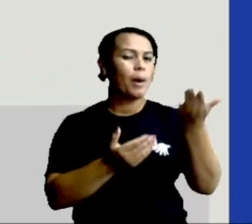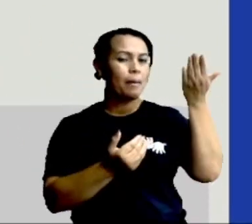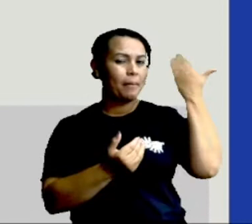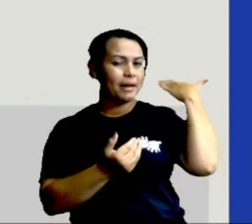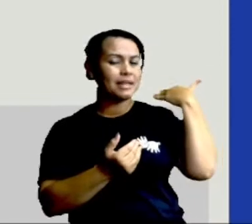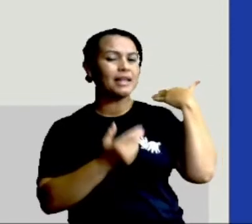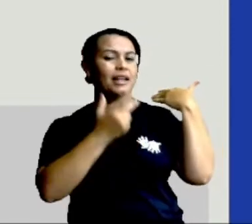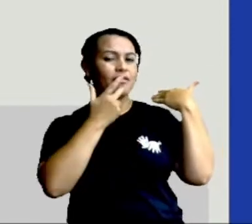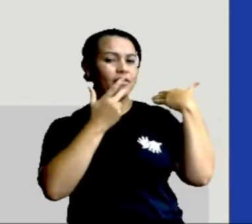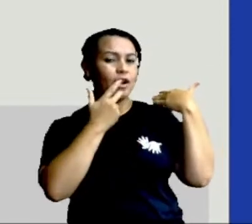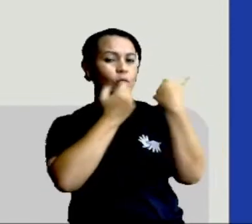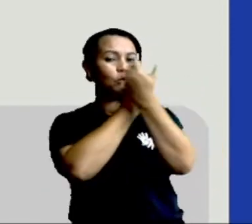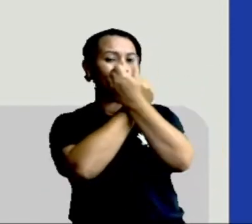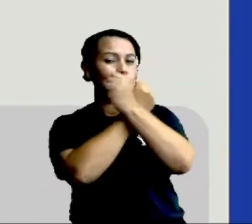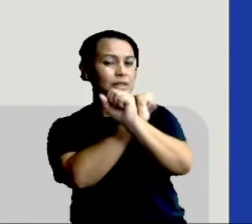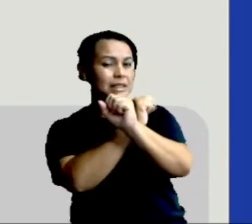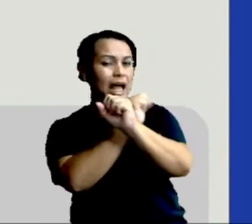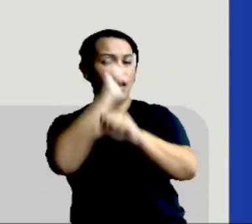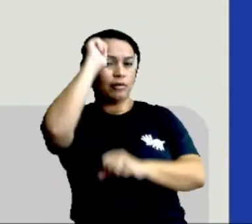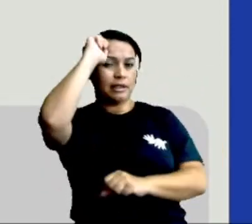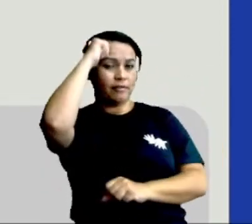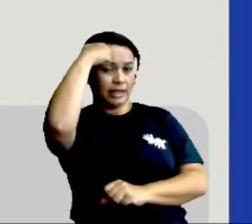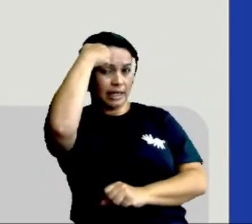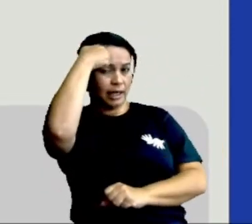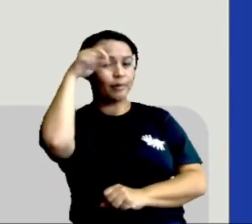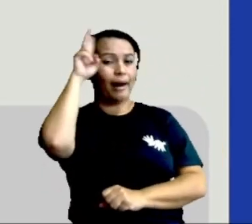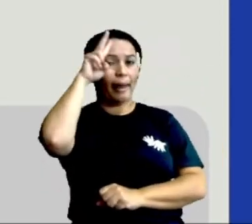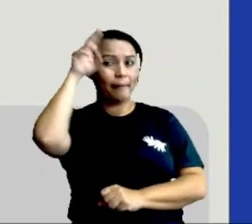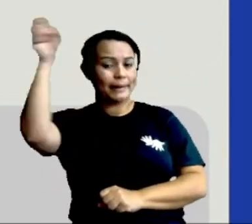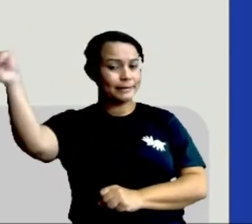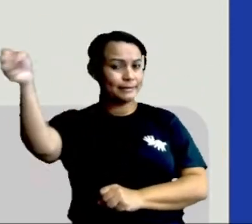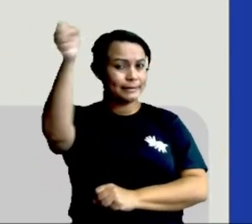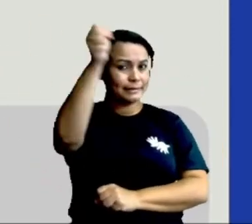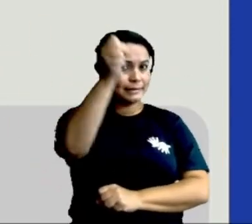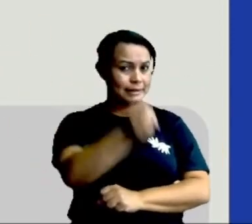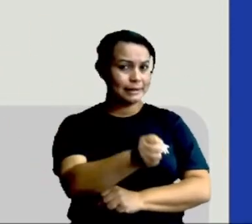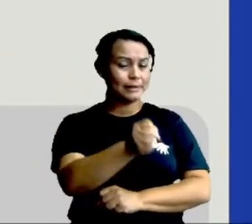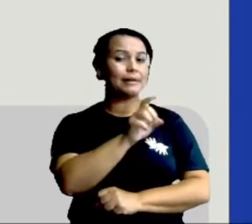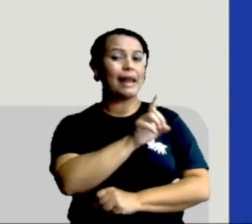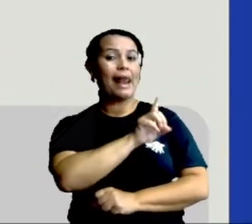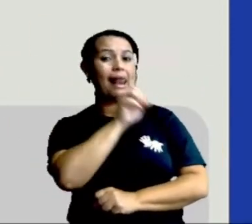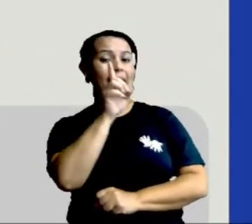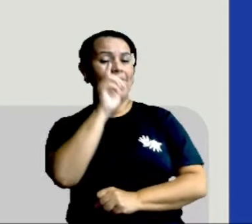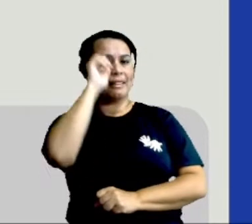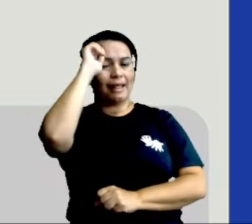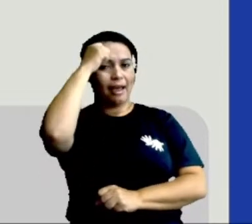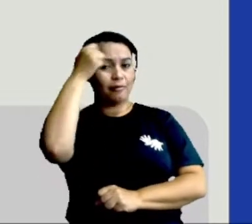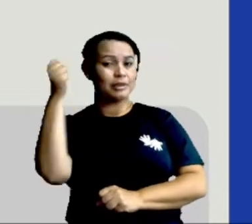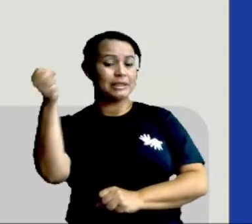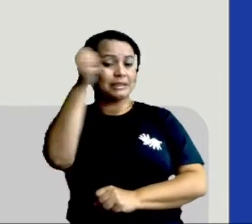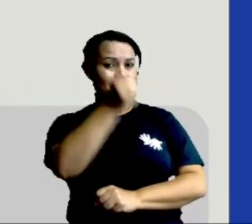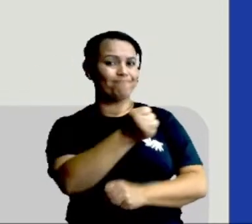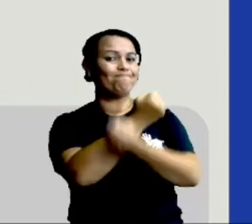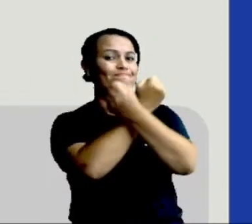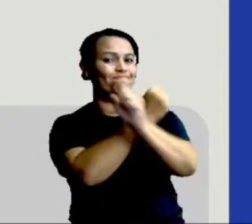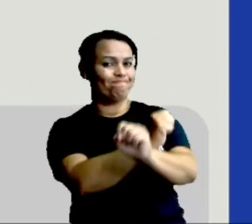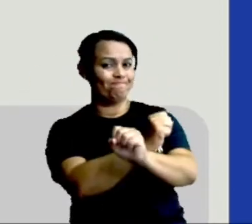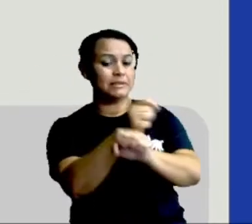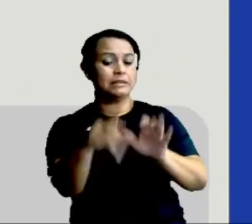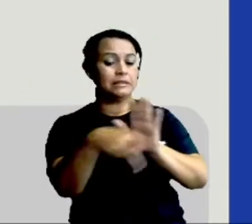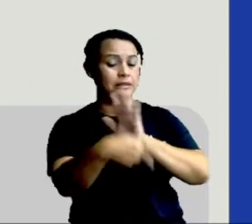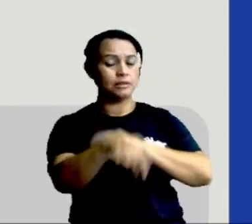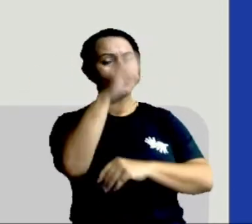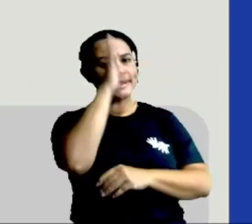sobre os escravos, a diáspora africana, que eles foram trazidos da África para serem escravizados aqui no